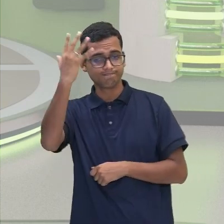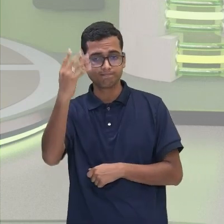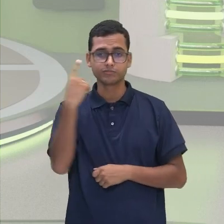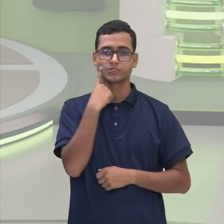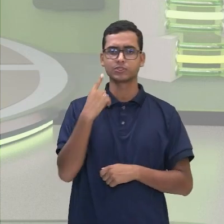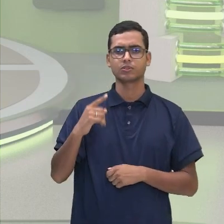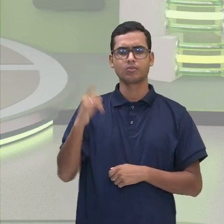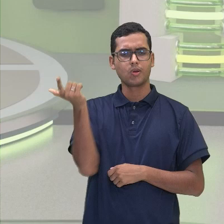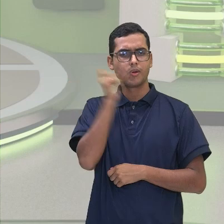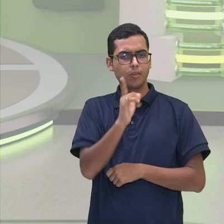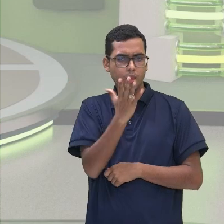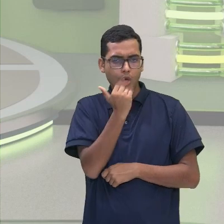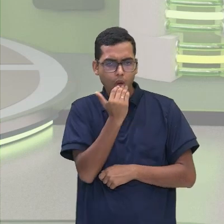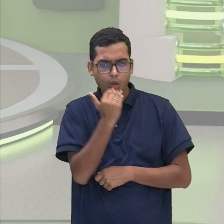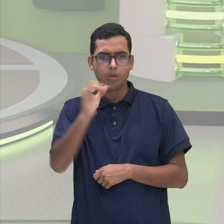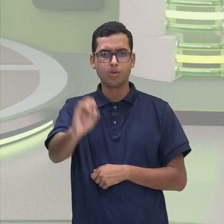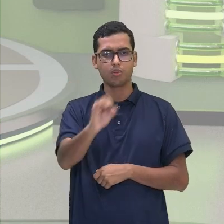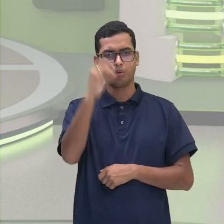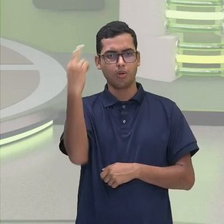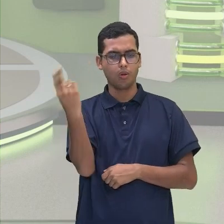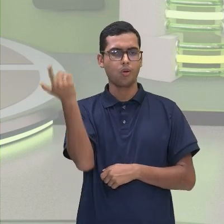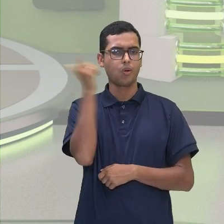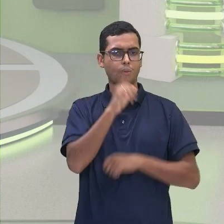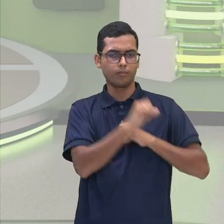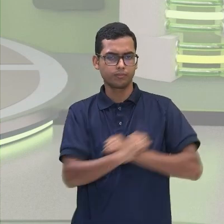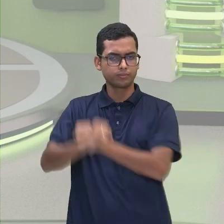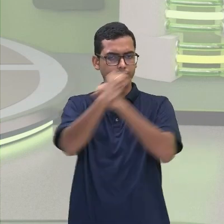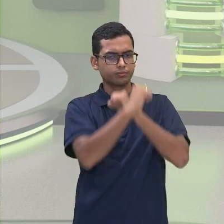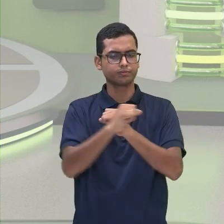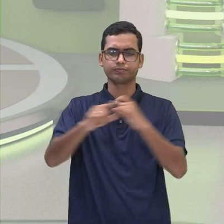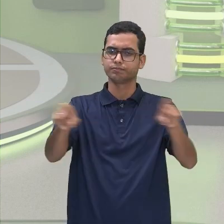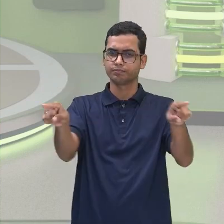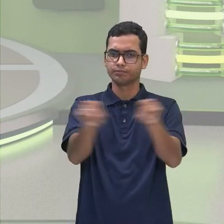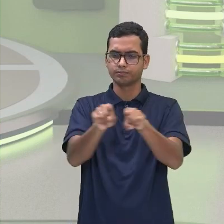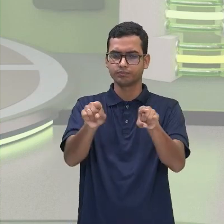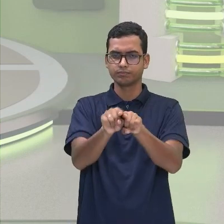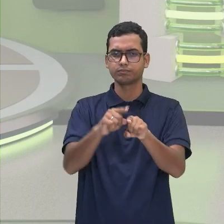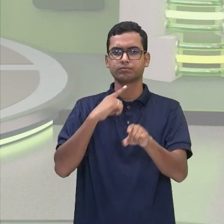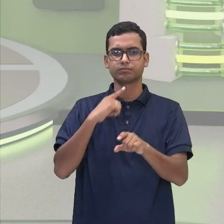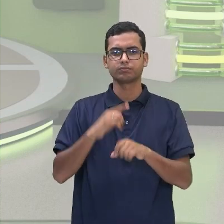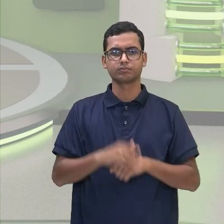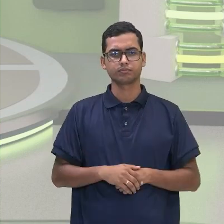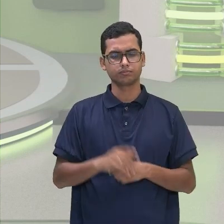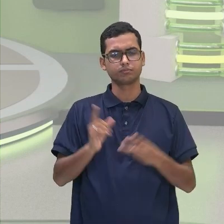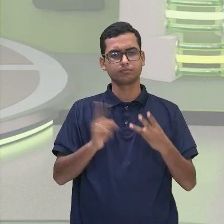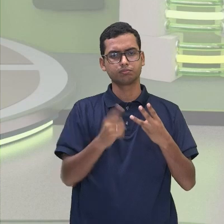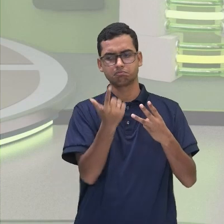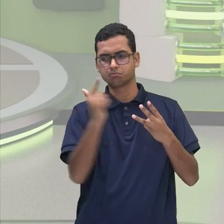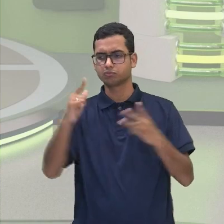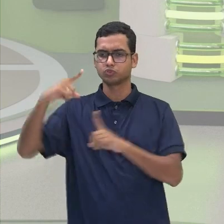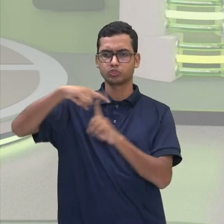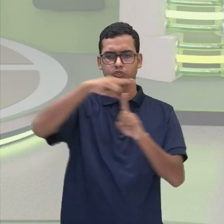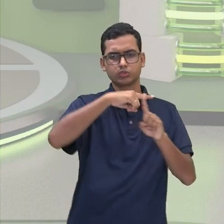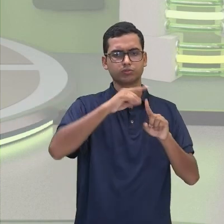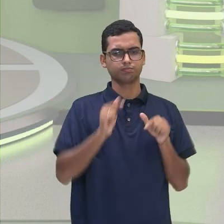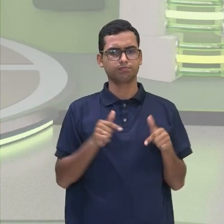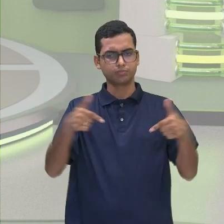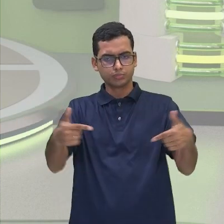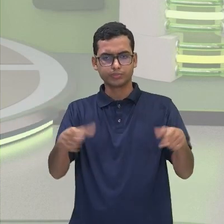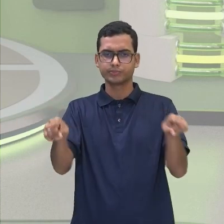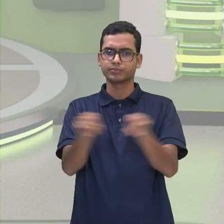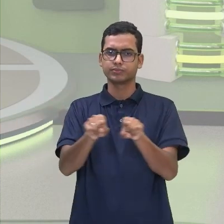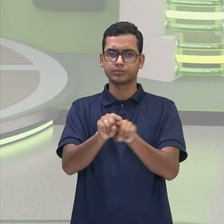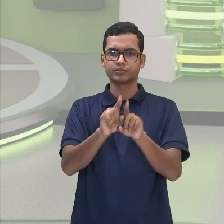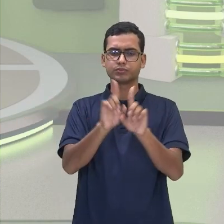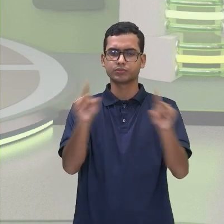para a alimentação ou também para a defesa, assim como outras reações que podem ter em